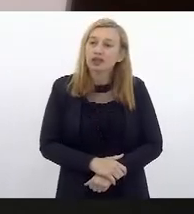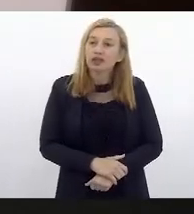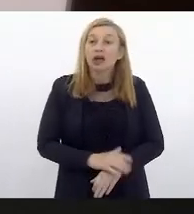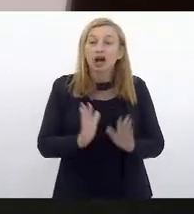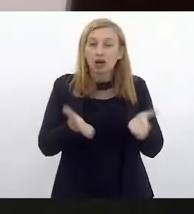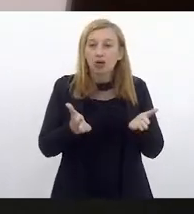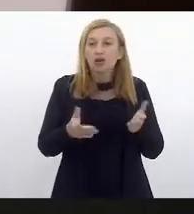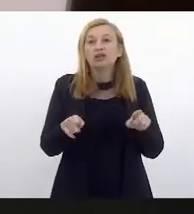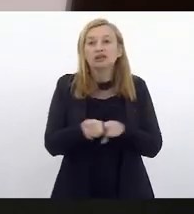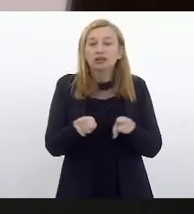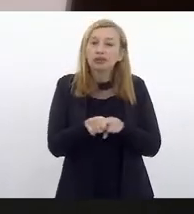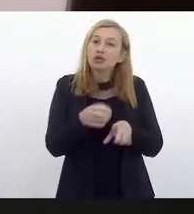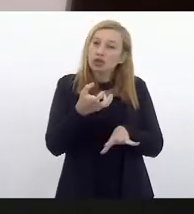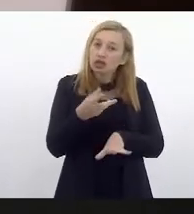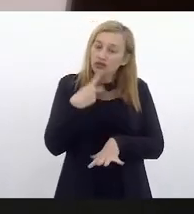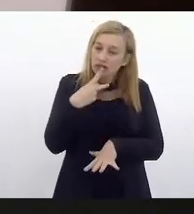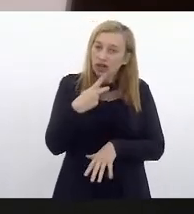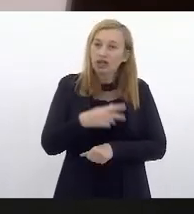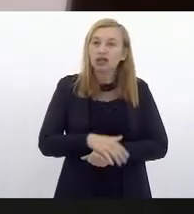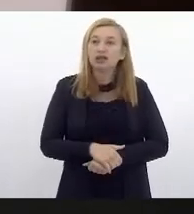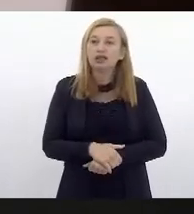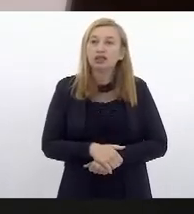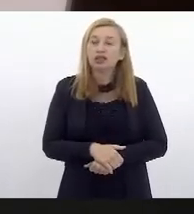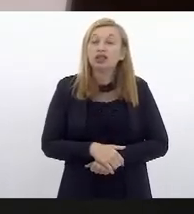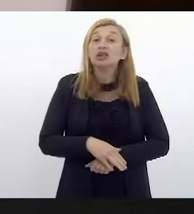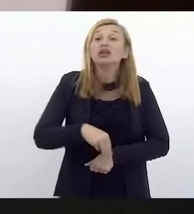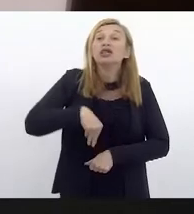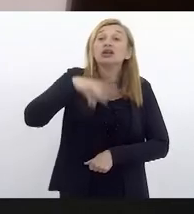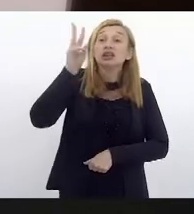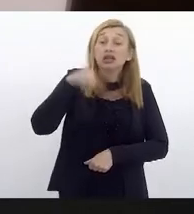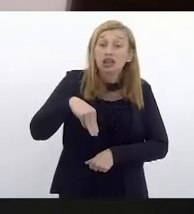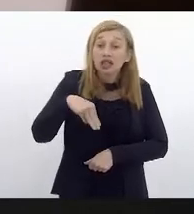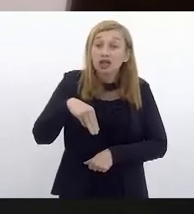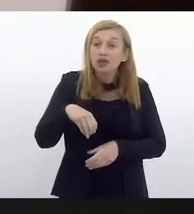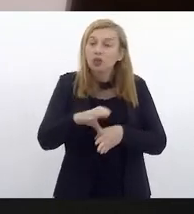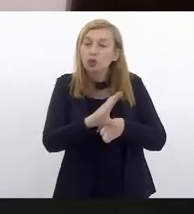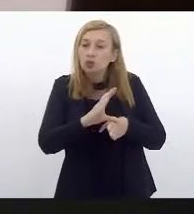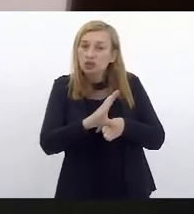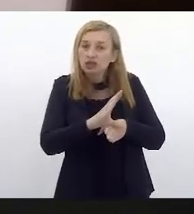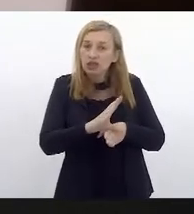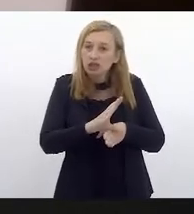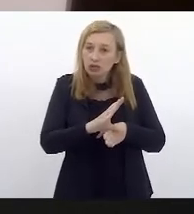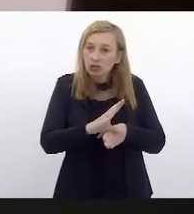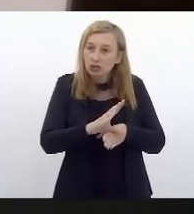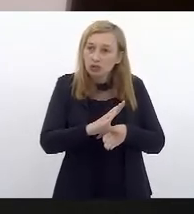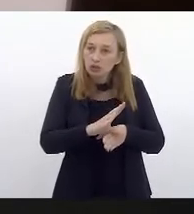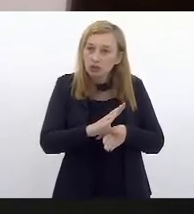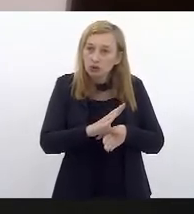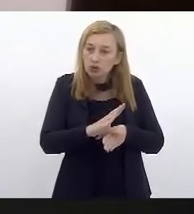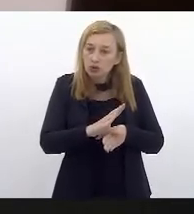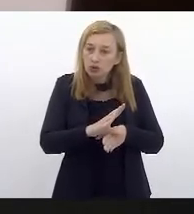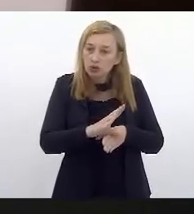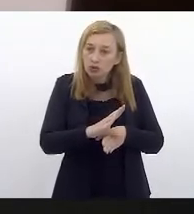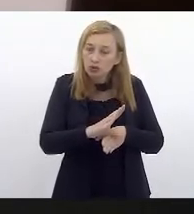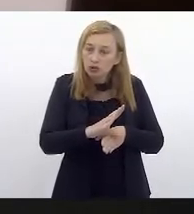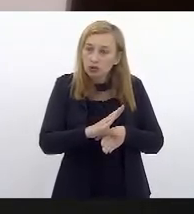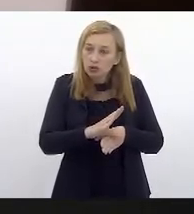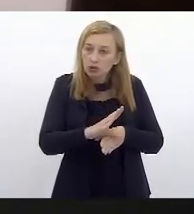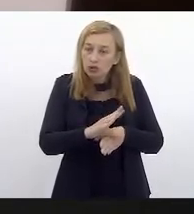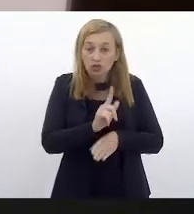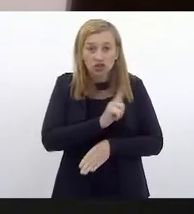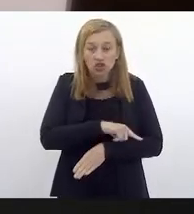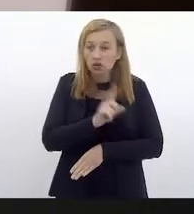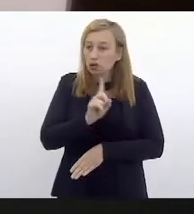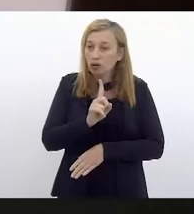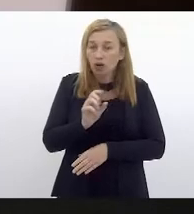agora, queria também frisar que quem vai presidir o Conselho Gestor não é o Poder